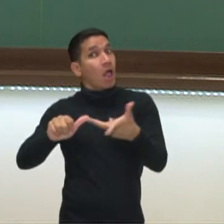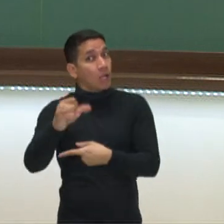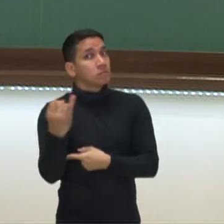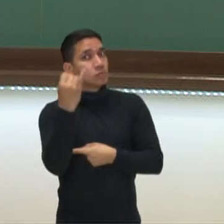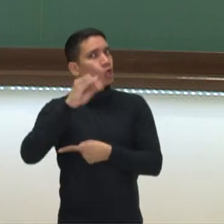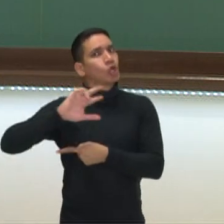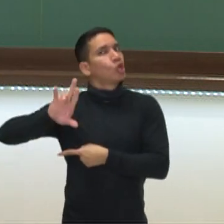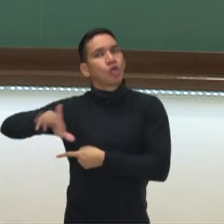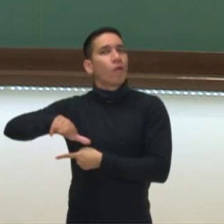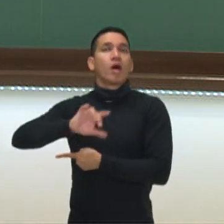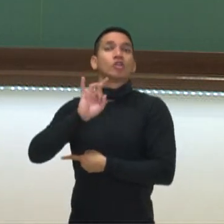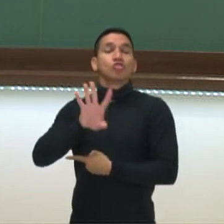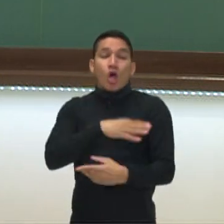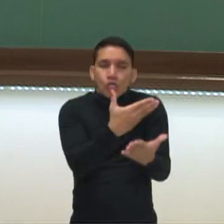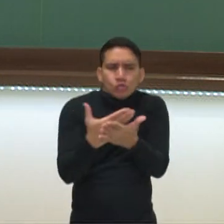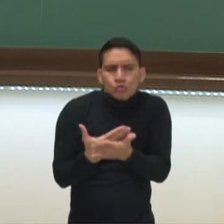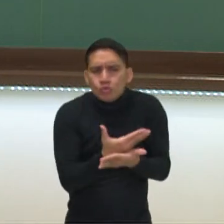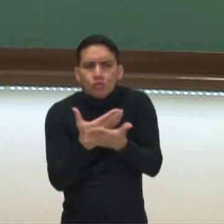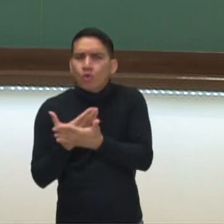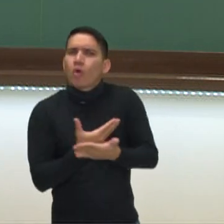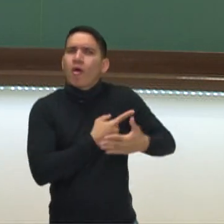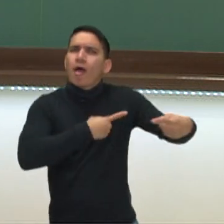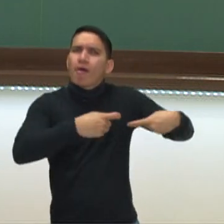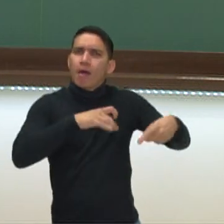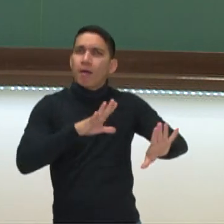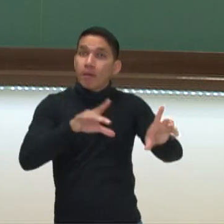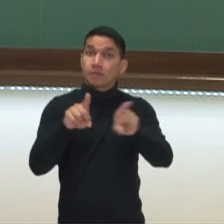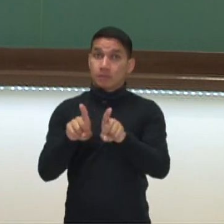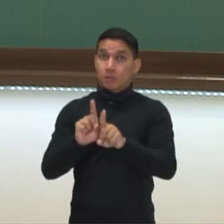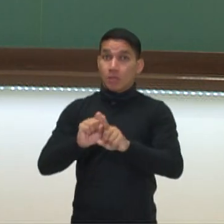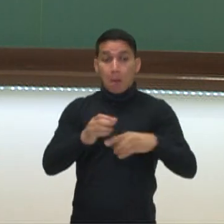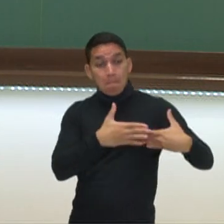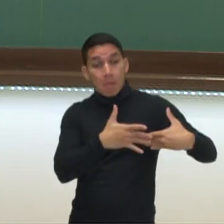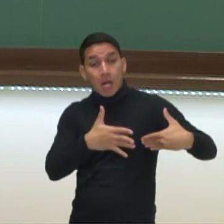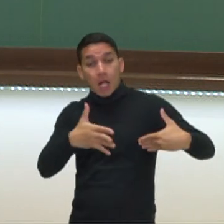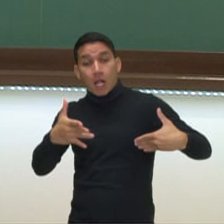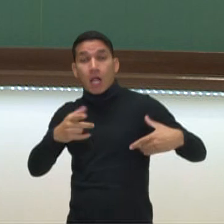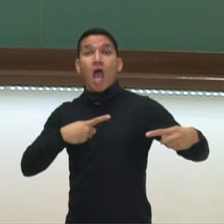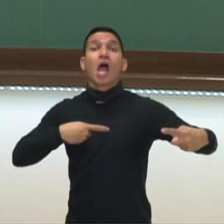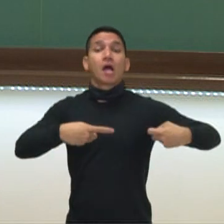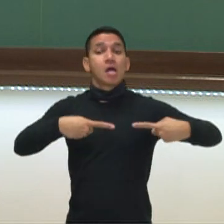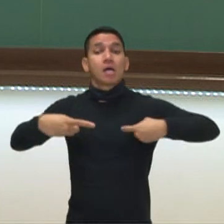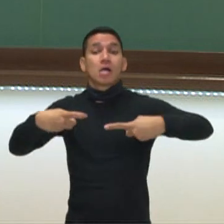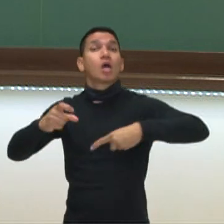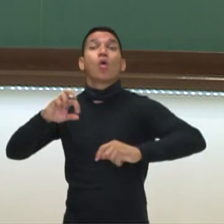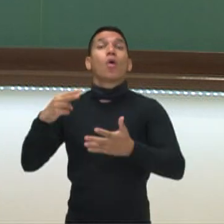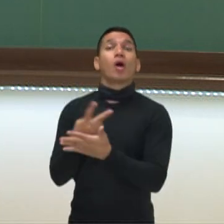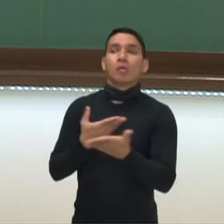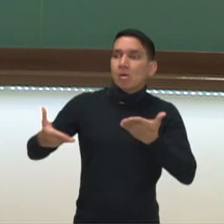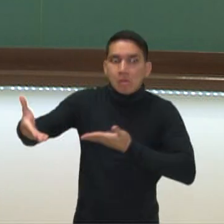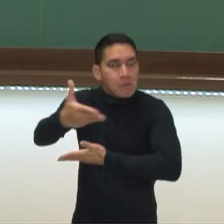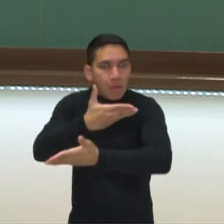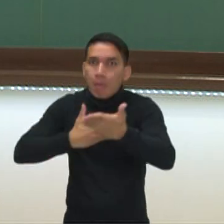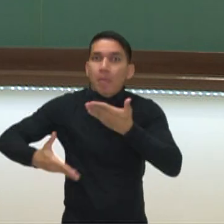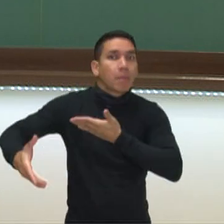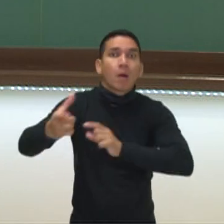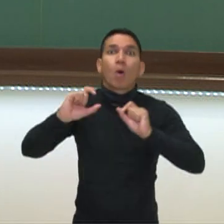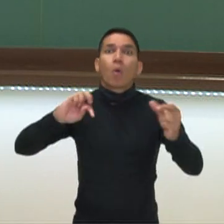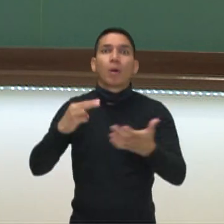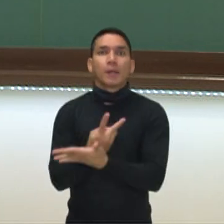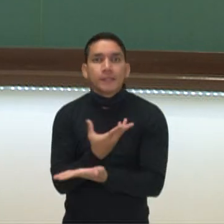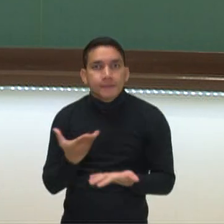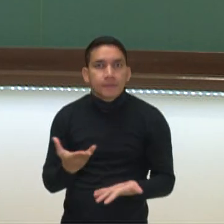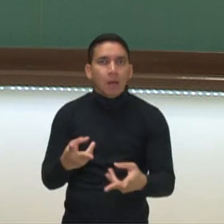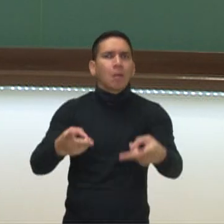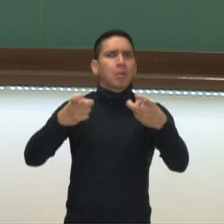não só para o estudo da guerra, mas também durante a guerra para quem está envolvido aí na guerra. E